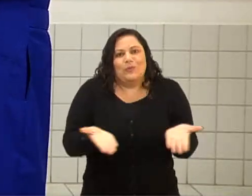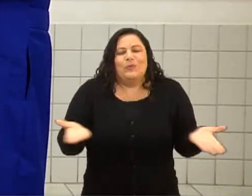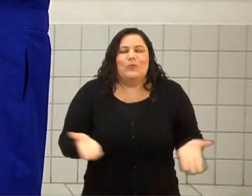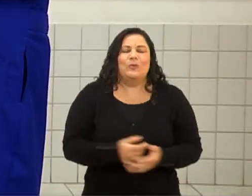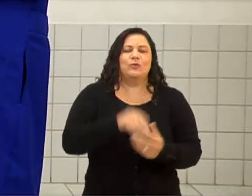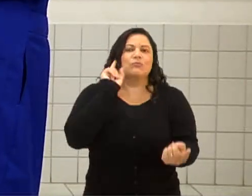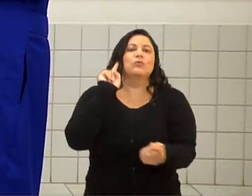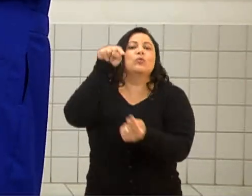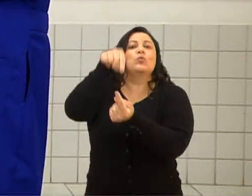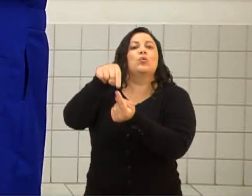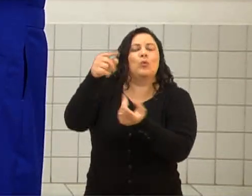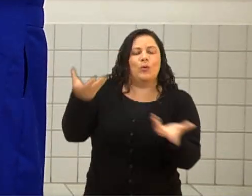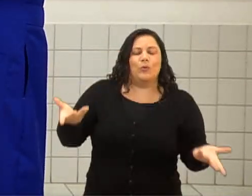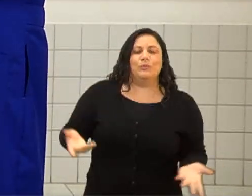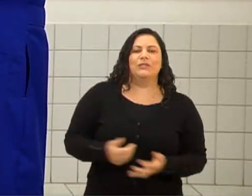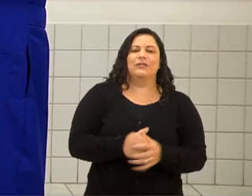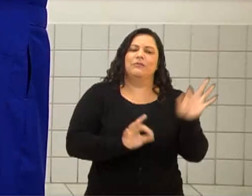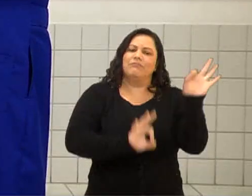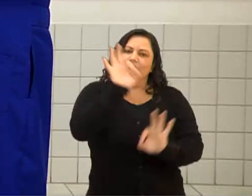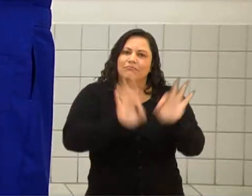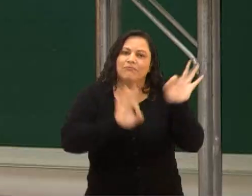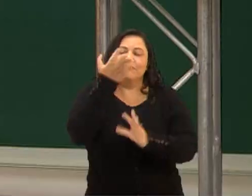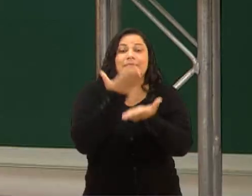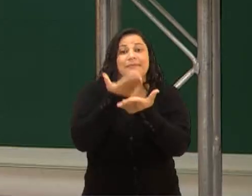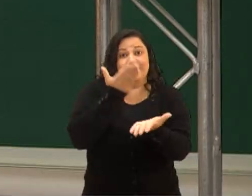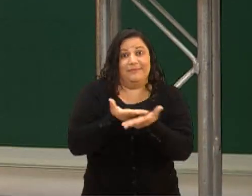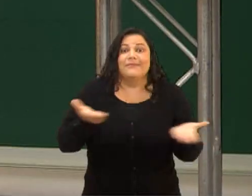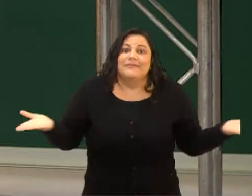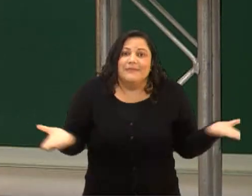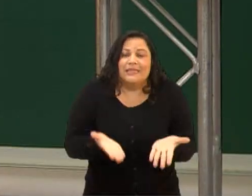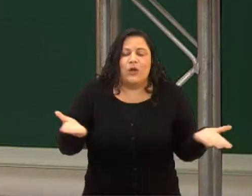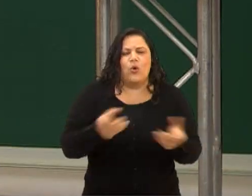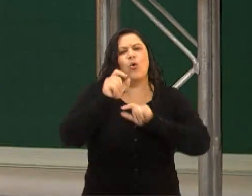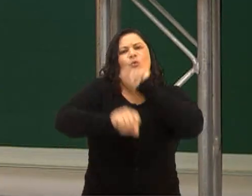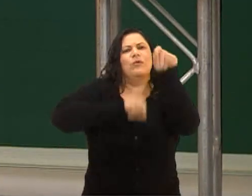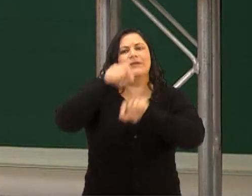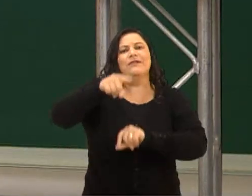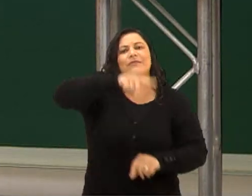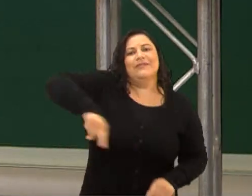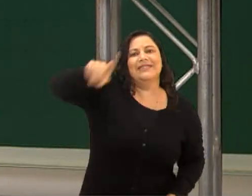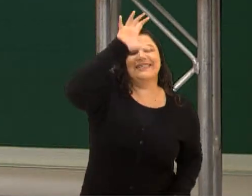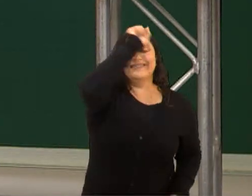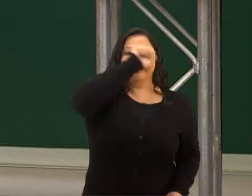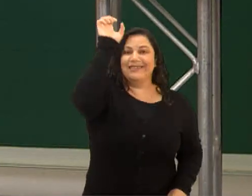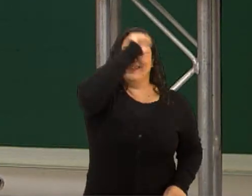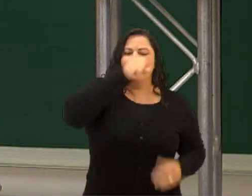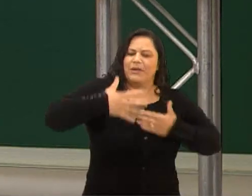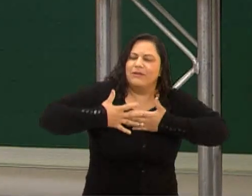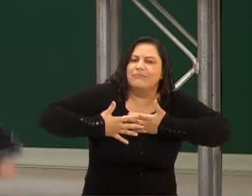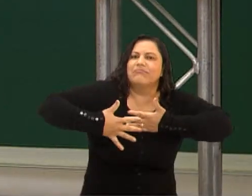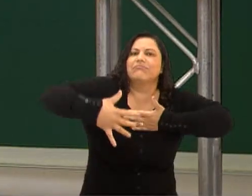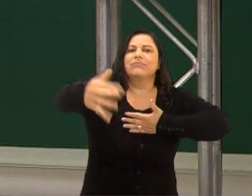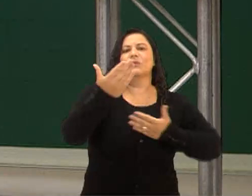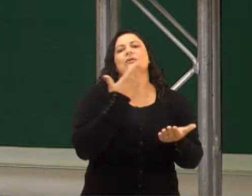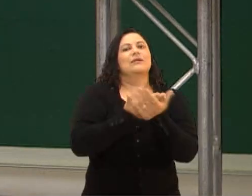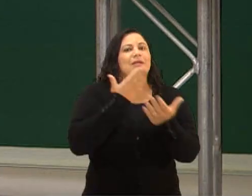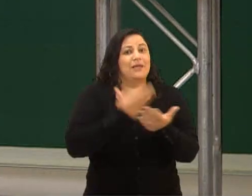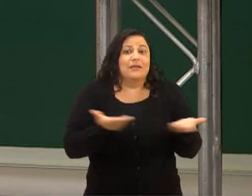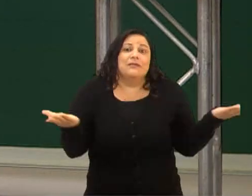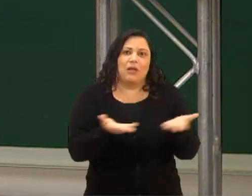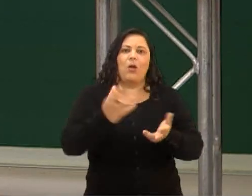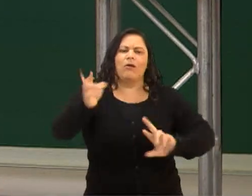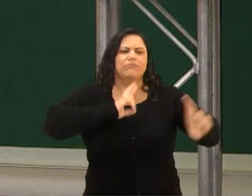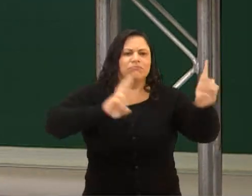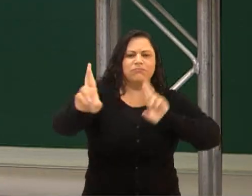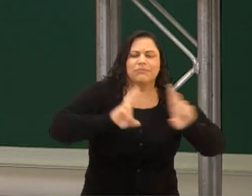nossos objetivos, né, elaborados para essa aula. O que a gente espera que vocês aprendam ao longo dessa aula, né, e respondam as questões